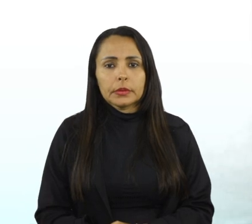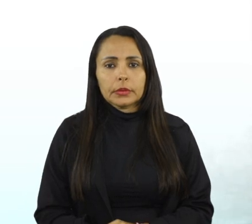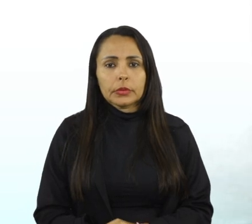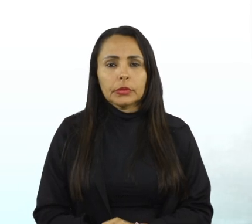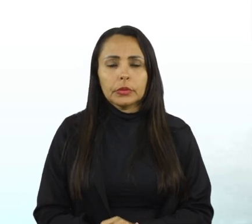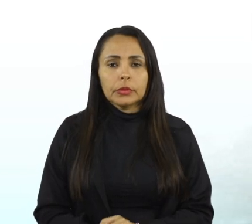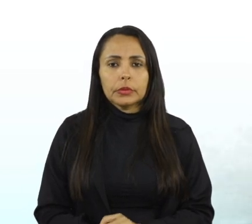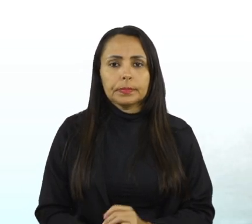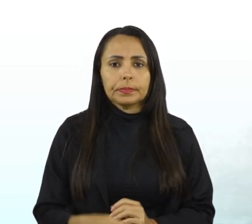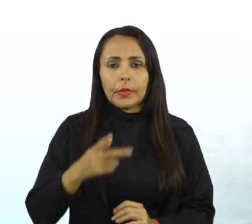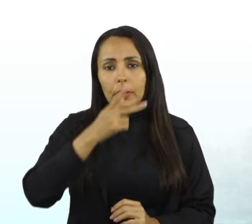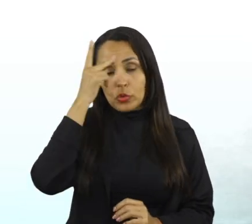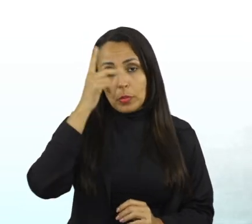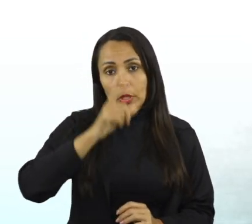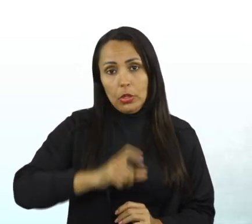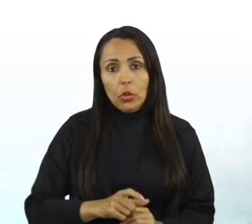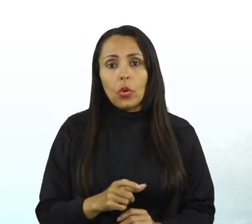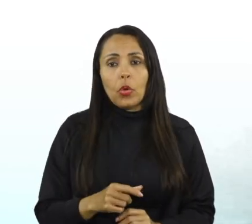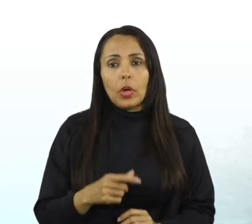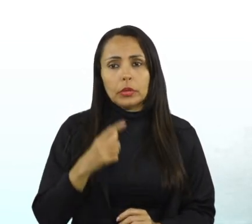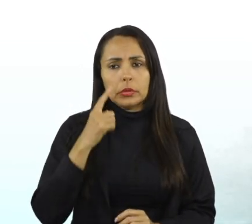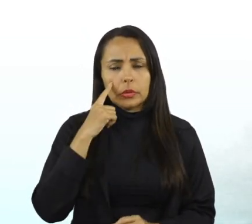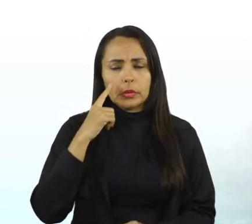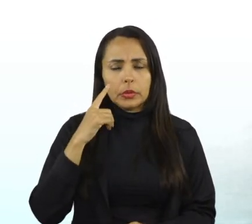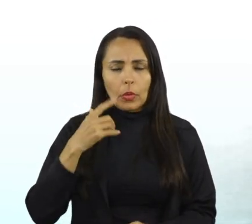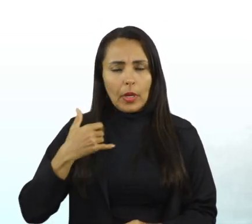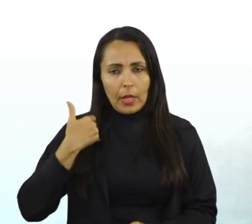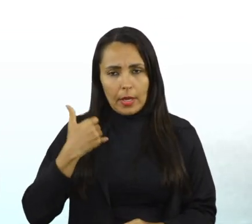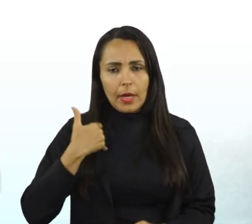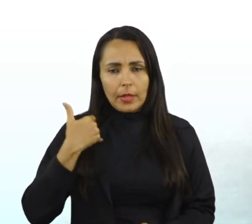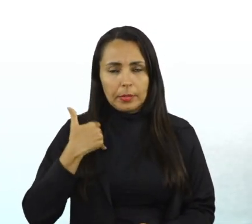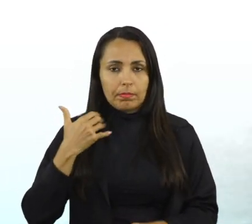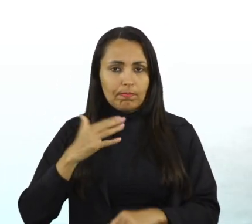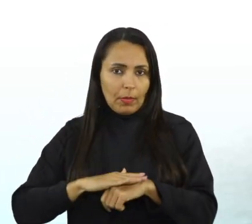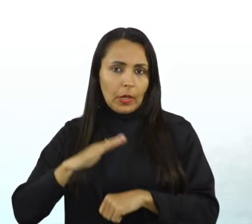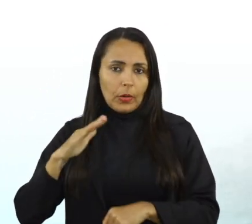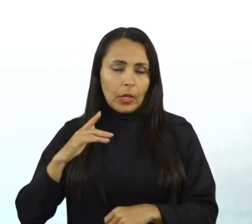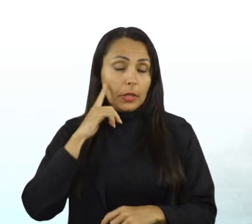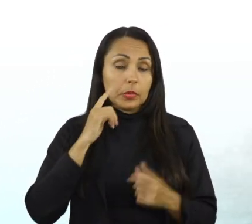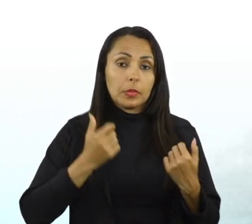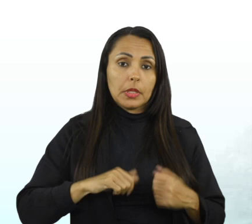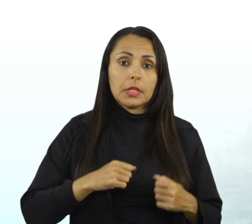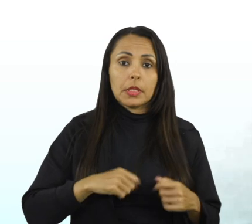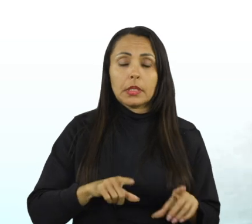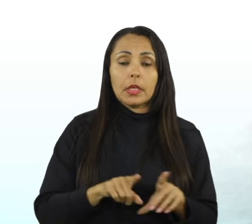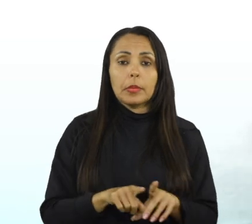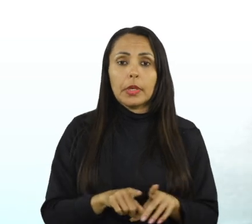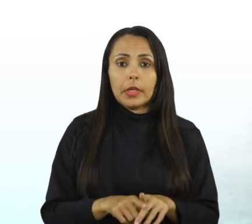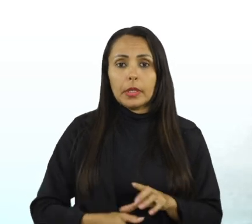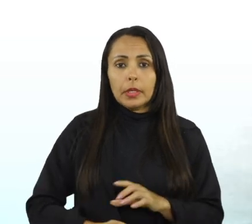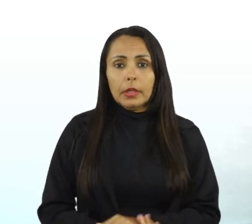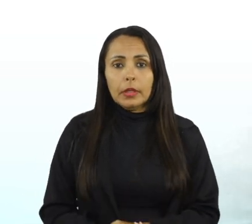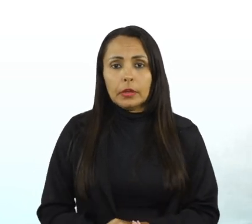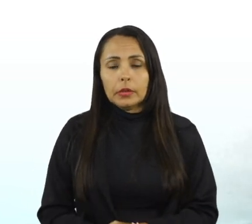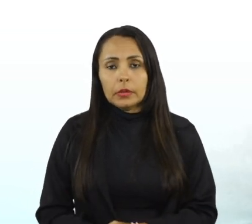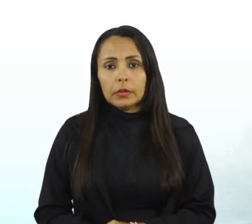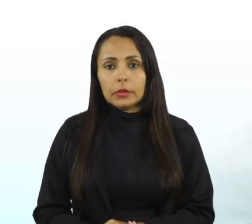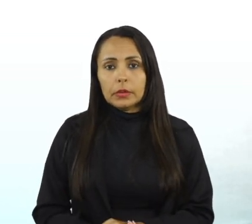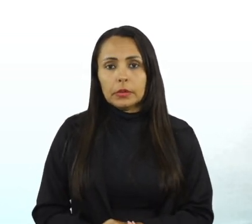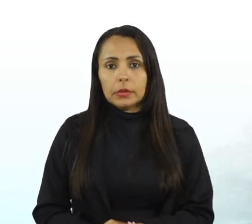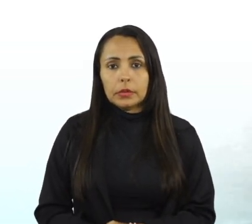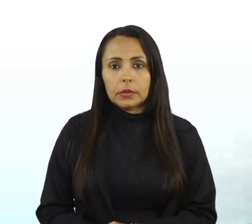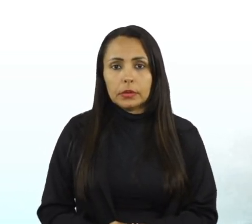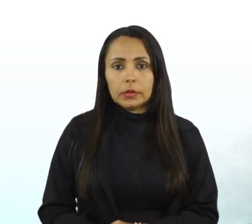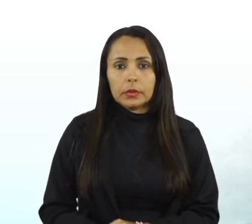As pessoas de mais idade, elas precisam também, de certa forma,